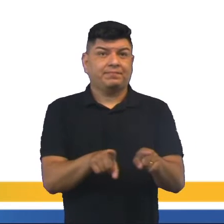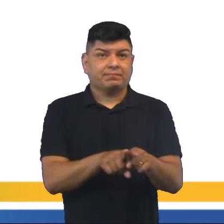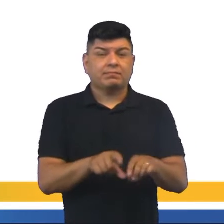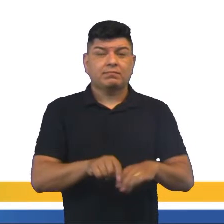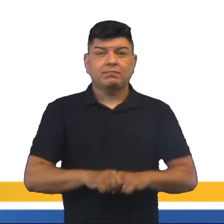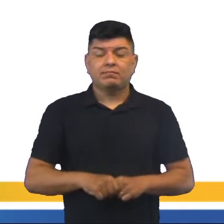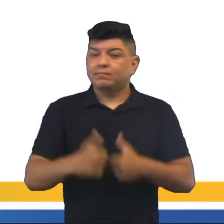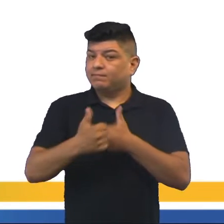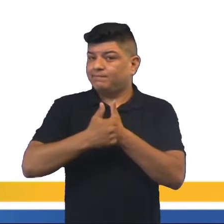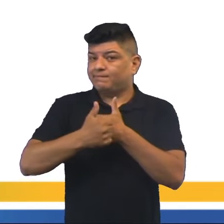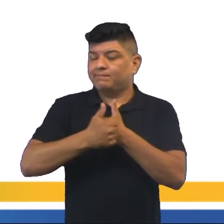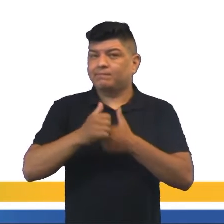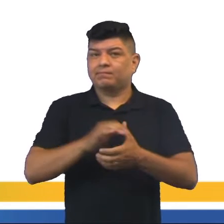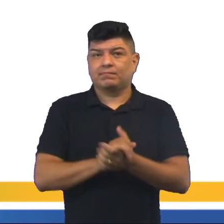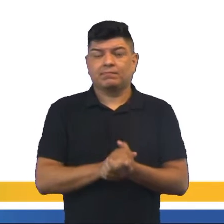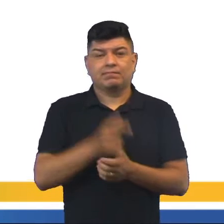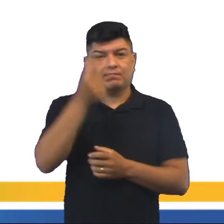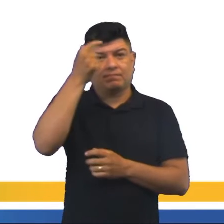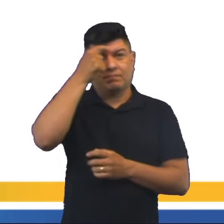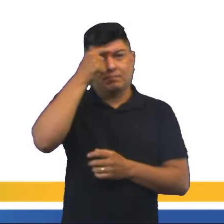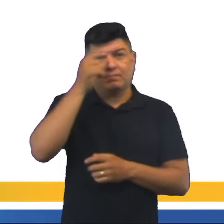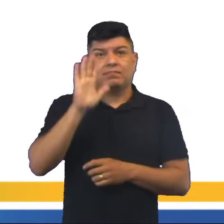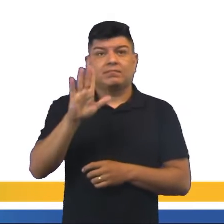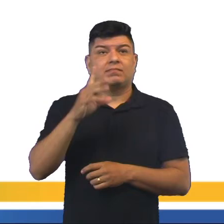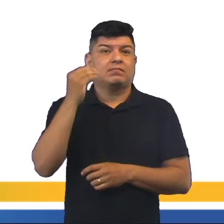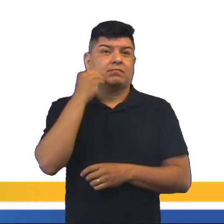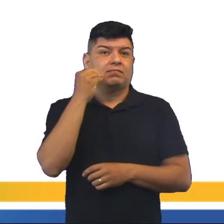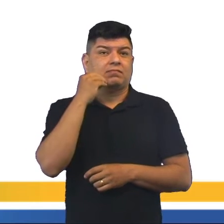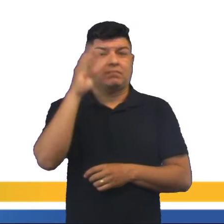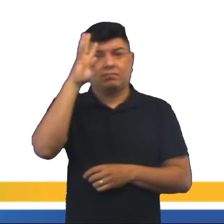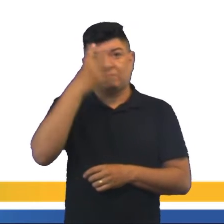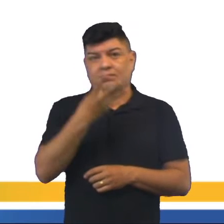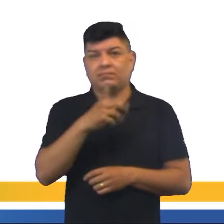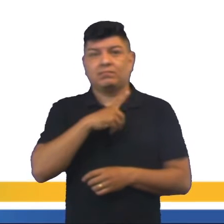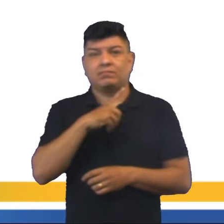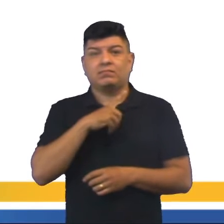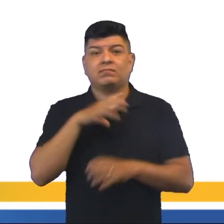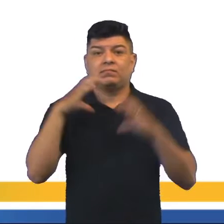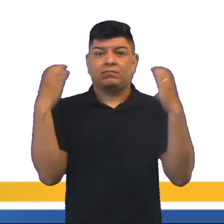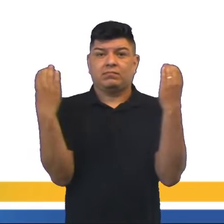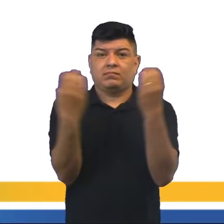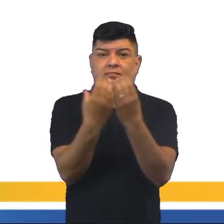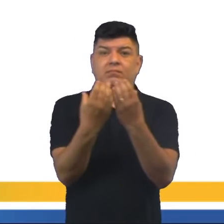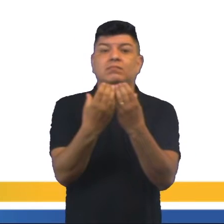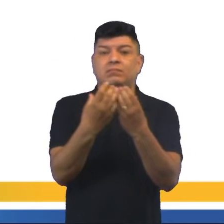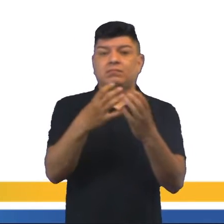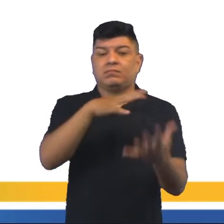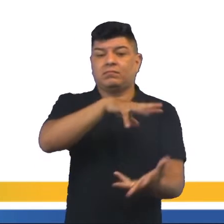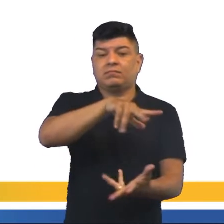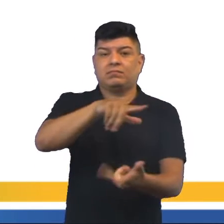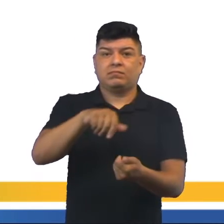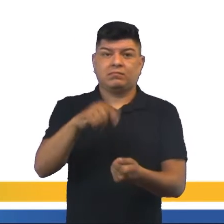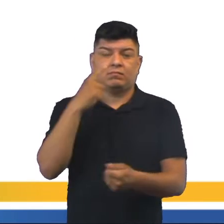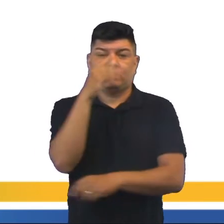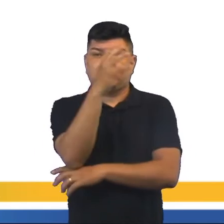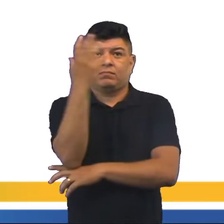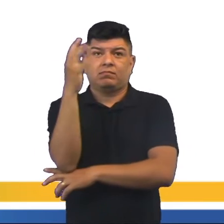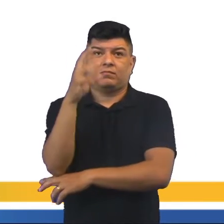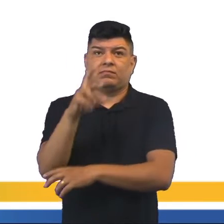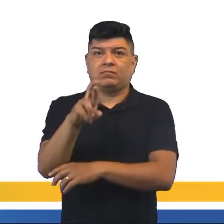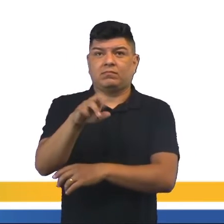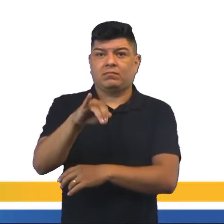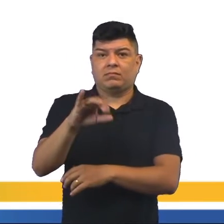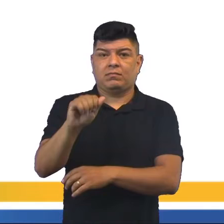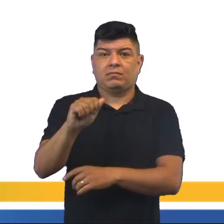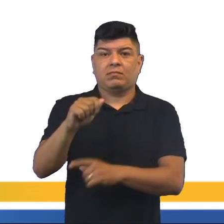nosso redor. Para pensar nessa questão, tentando solucionar, nós temos as conferências mundiais sobre o meio ambiente. Você já ouviu falar da